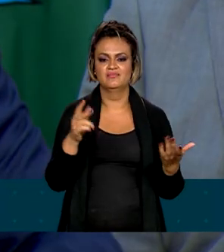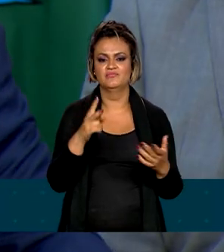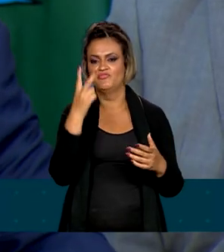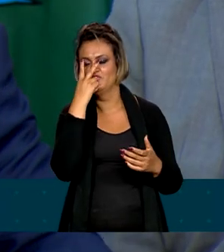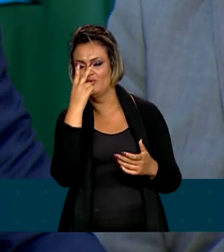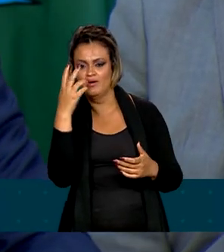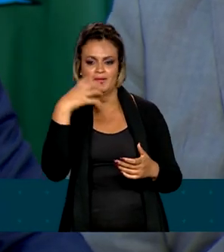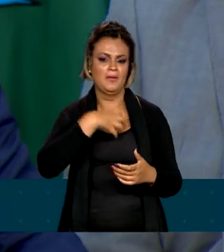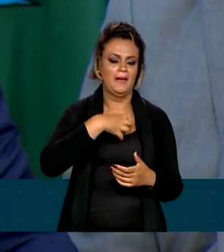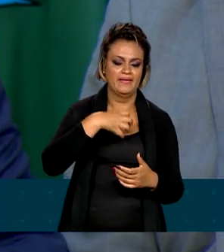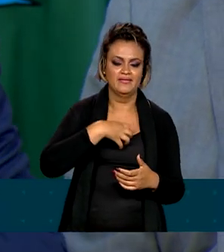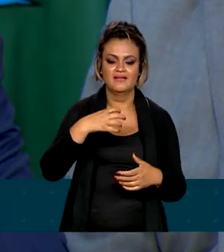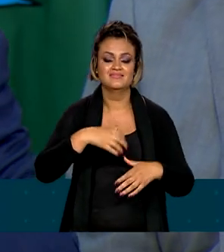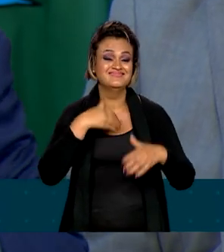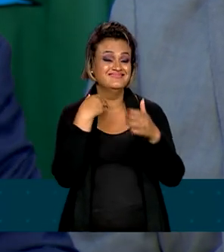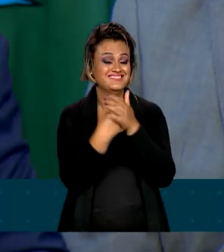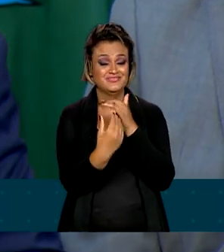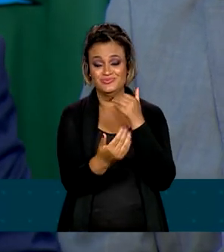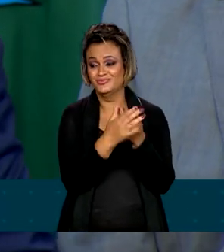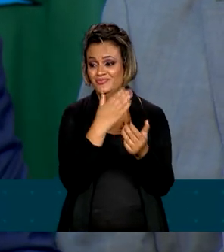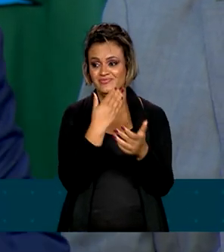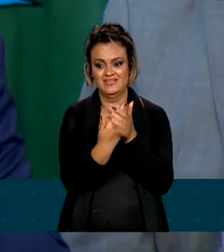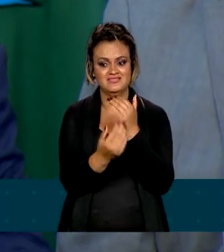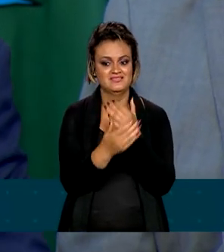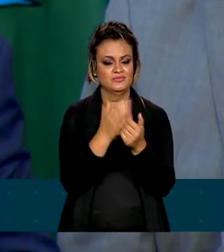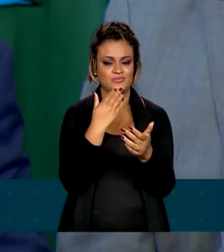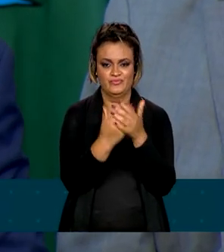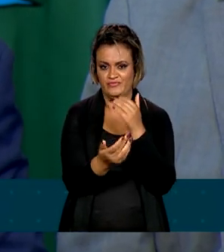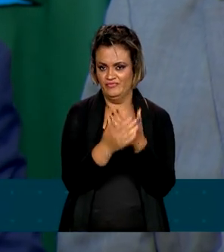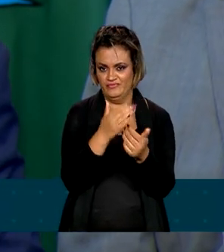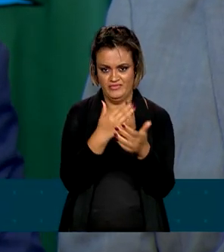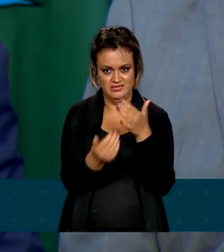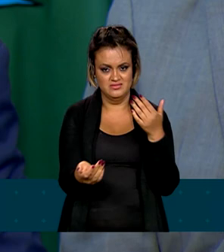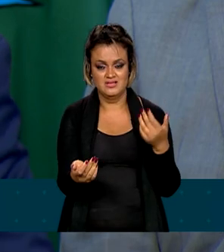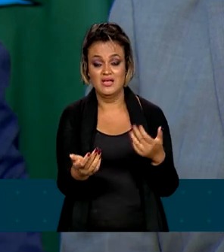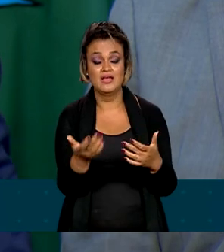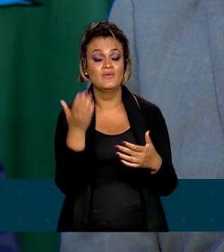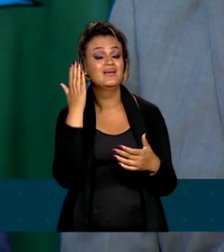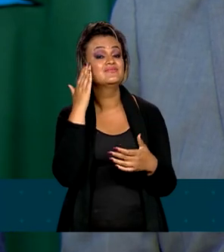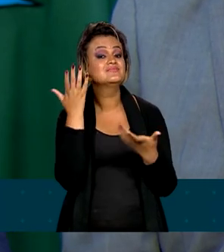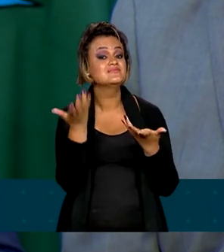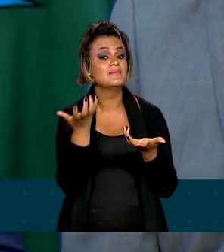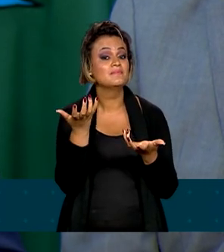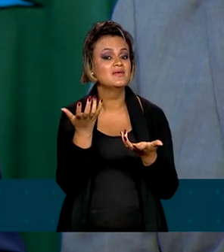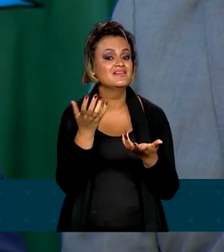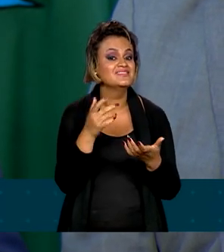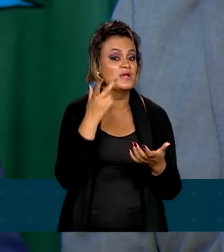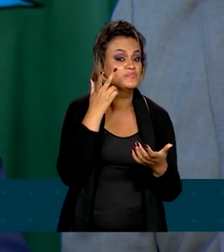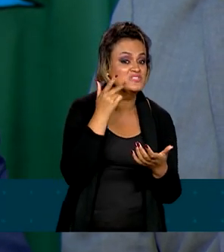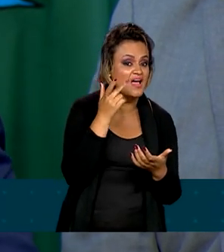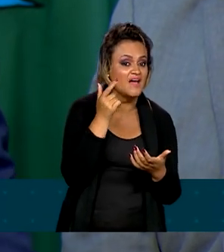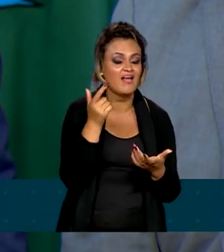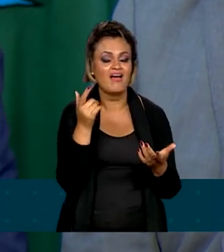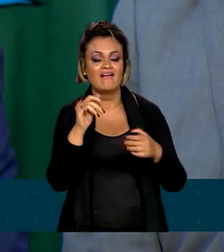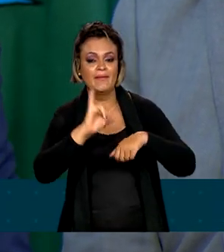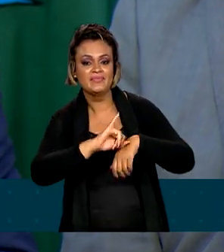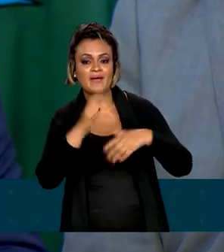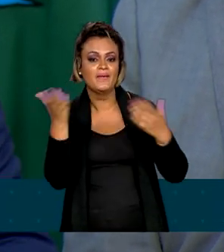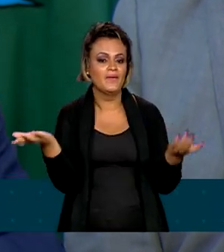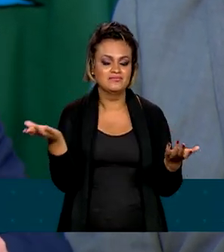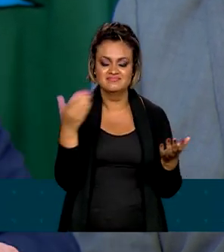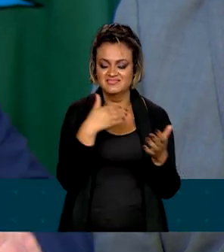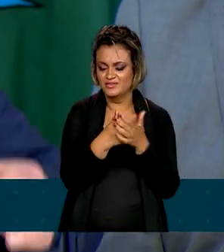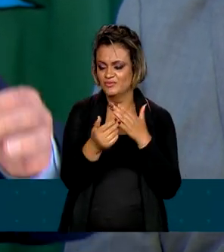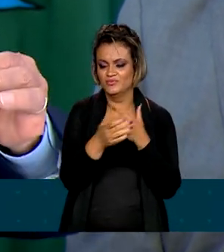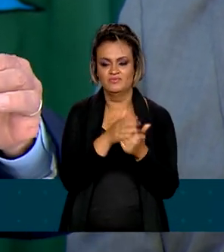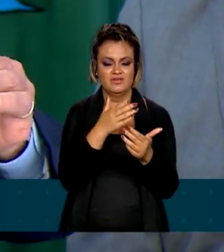para o Bahia. Sabe? Eu não quero saber. O que eu quero saber, se torce para o Ceará ou para o Fortaleza, o que eu quero